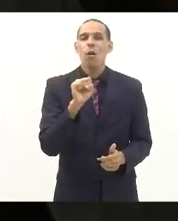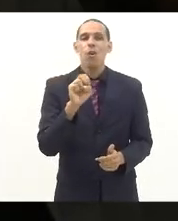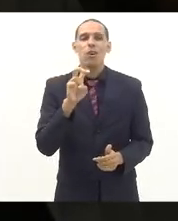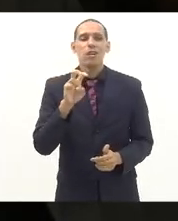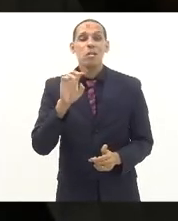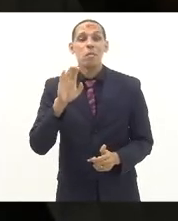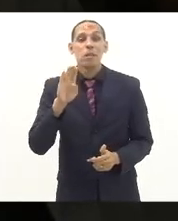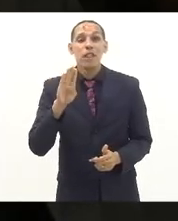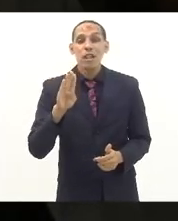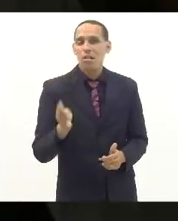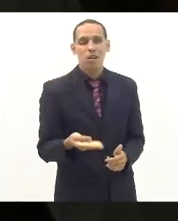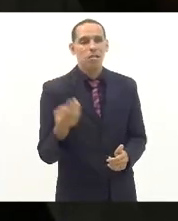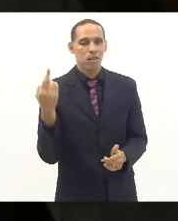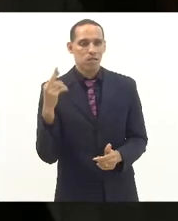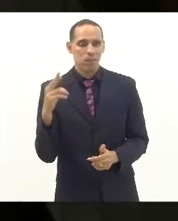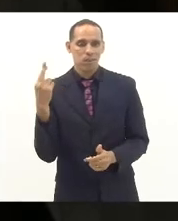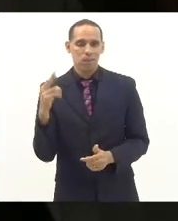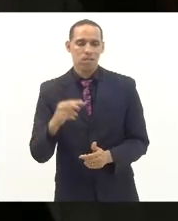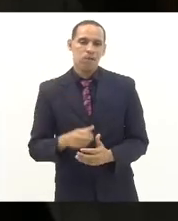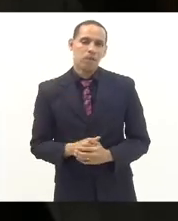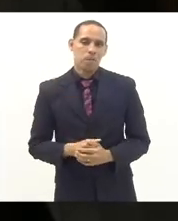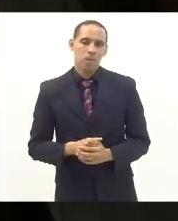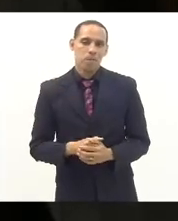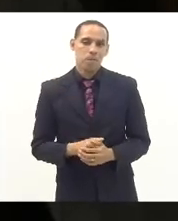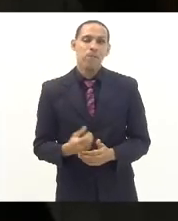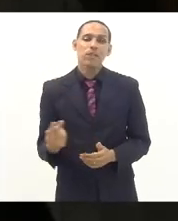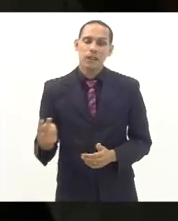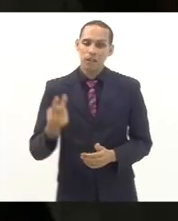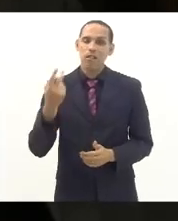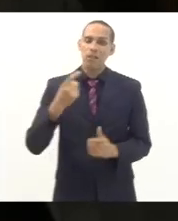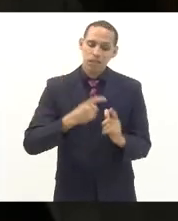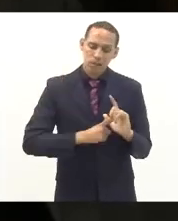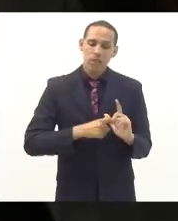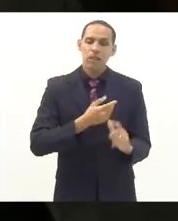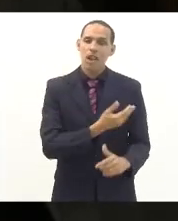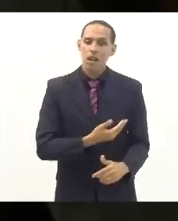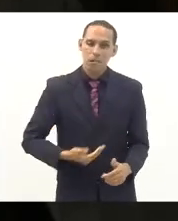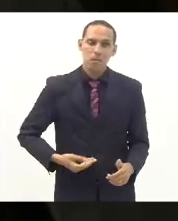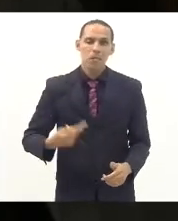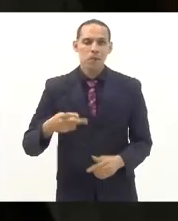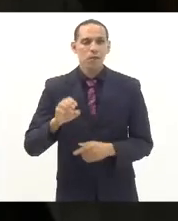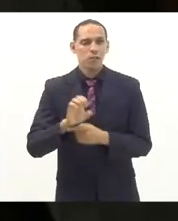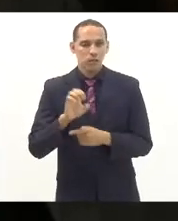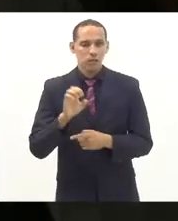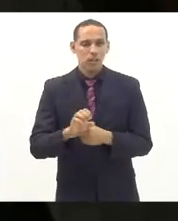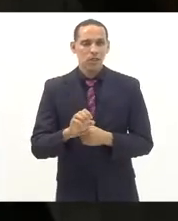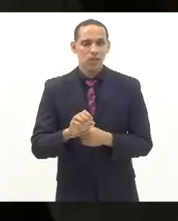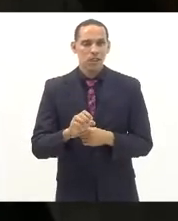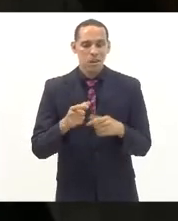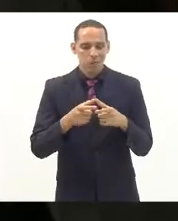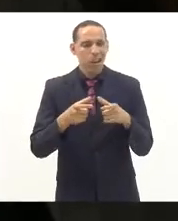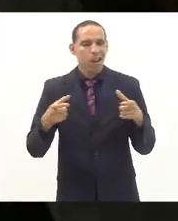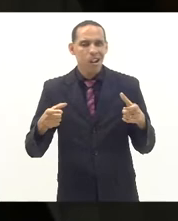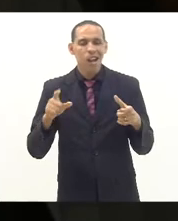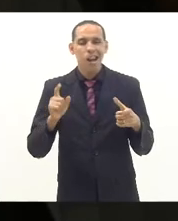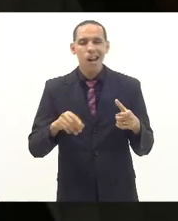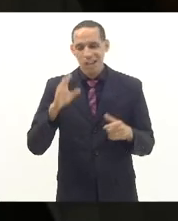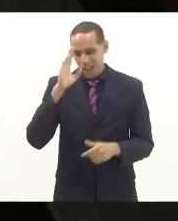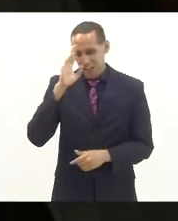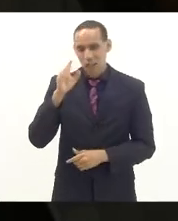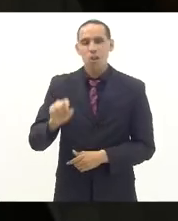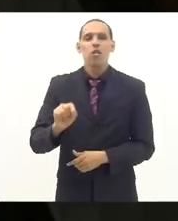185 milhões de reais é o valor da dívida pública do Estado aproximadamente grande parte dela livro